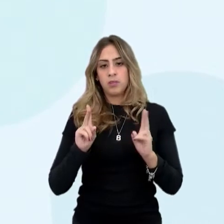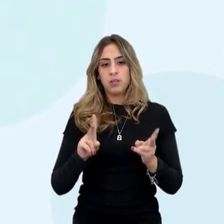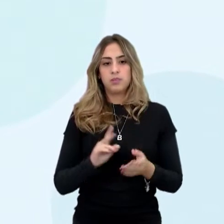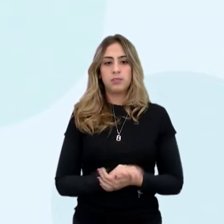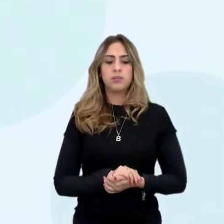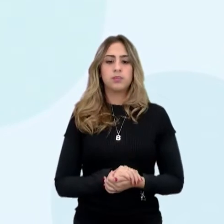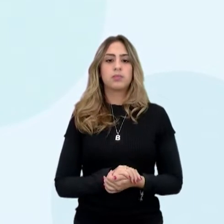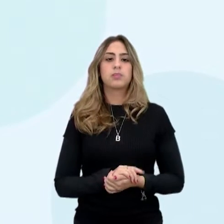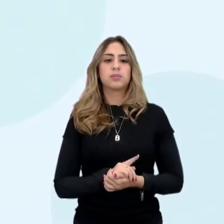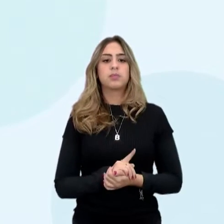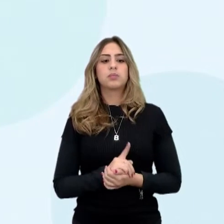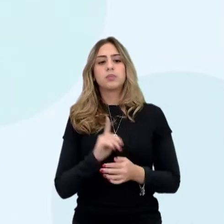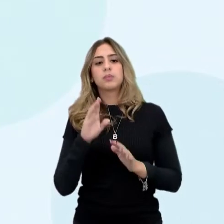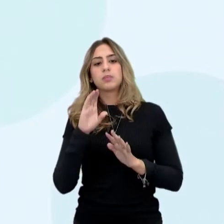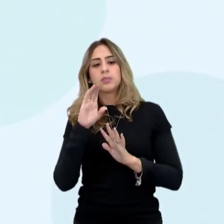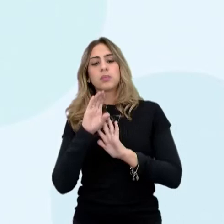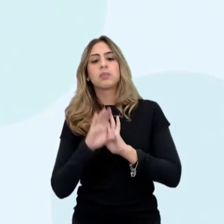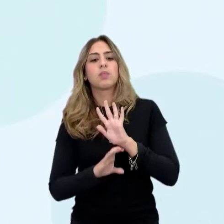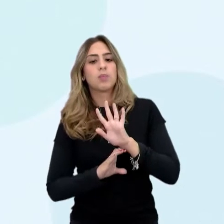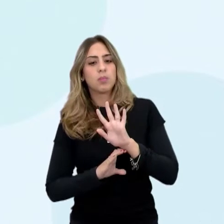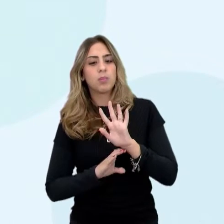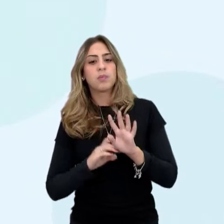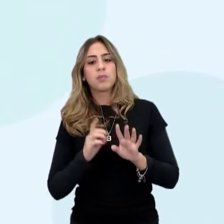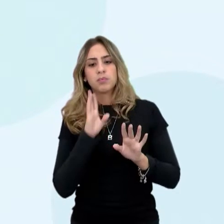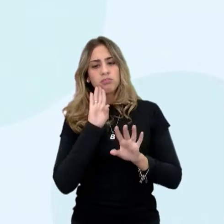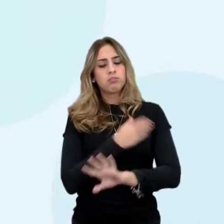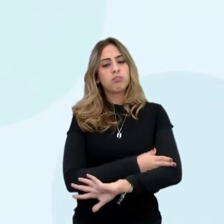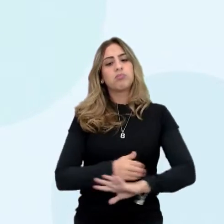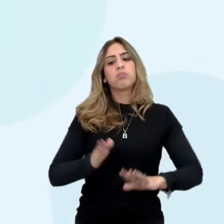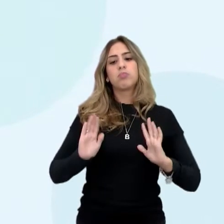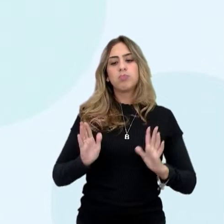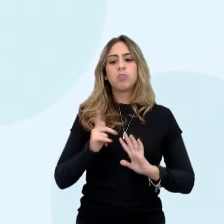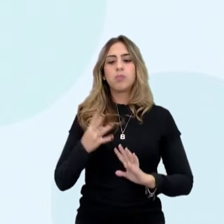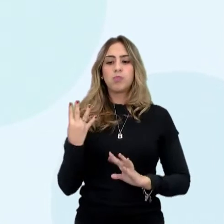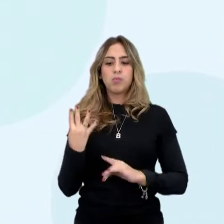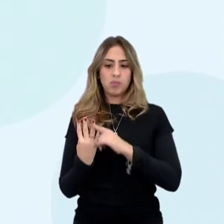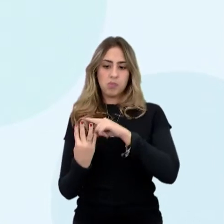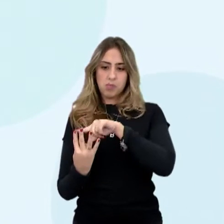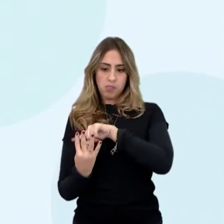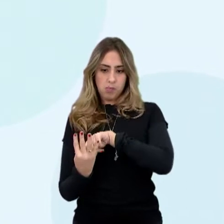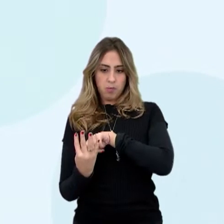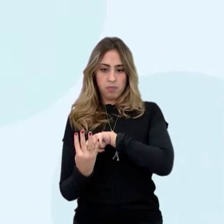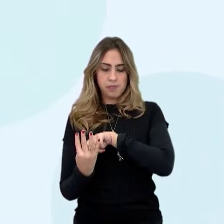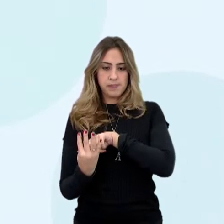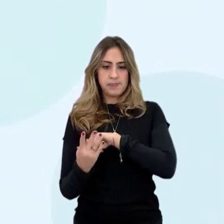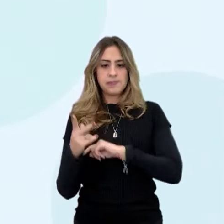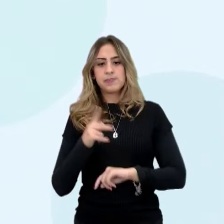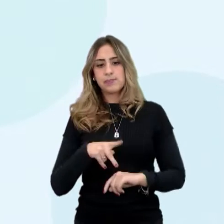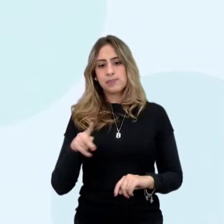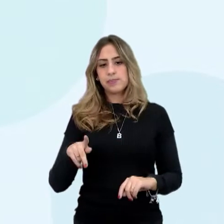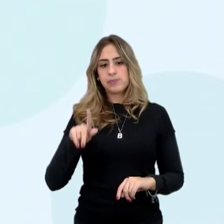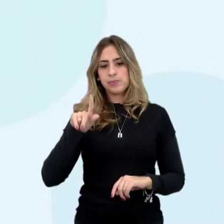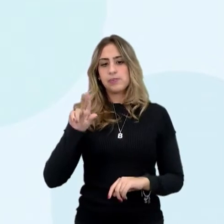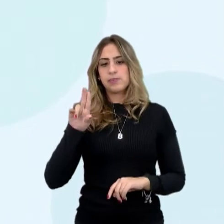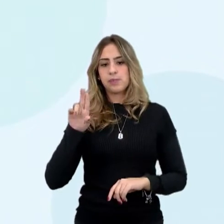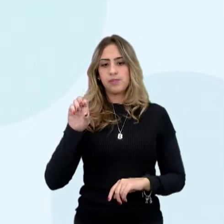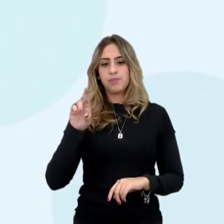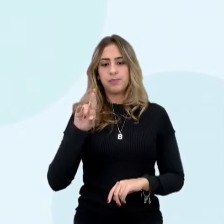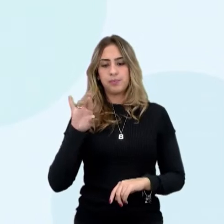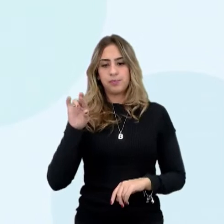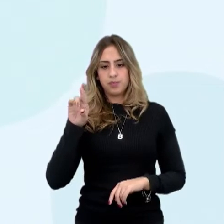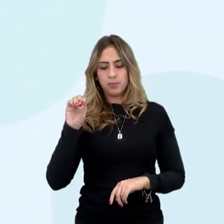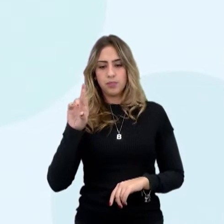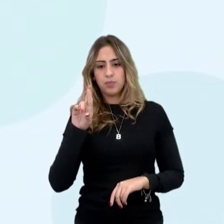Nós temos componentes curriculares, estão bem acostumados aí, temos 4 componentes, né? Professor Guerreiro, professor Russo, professora Maria Fernanda